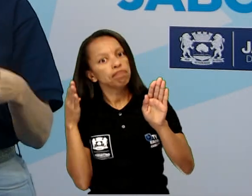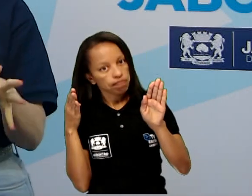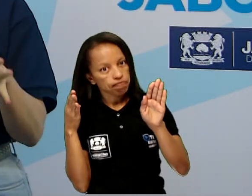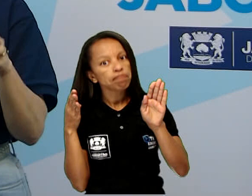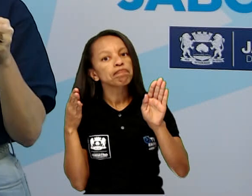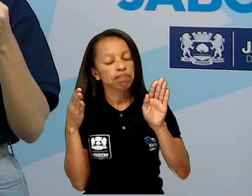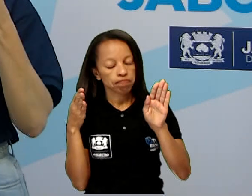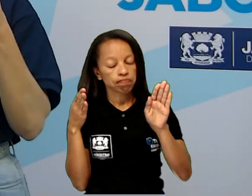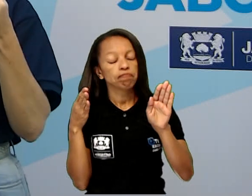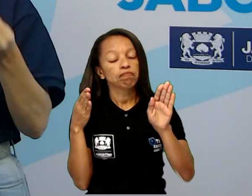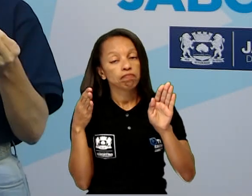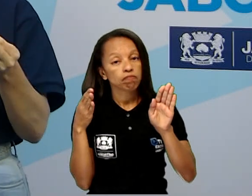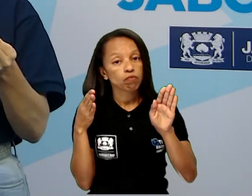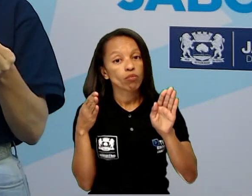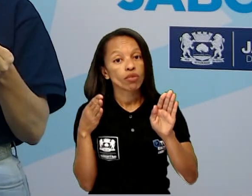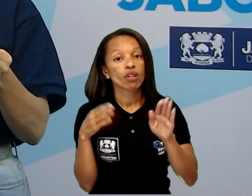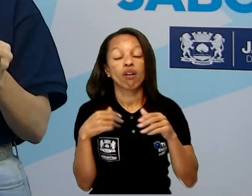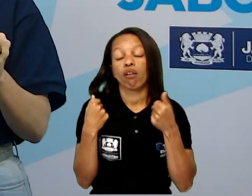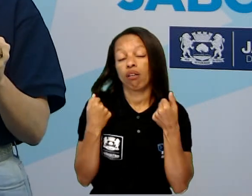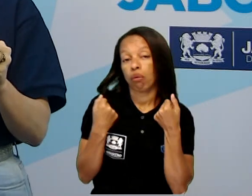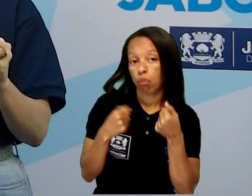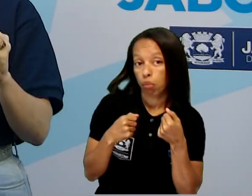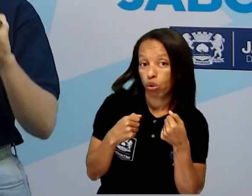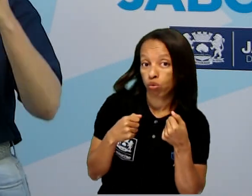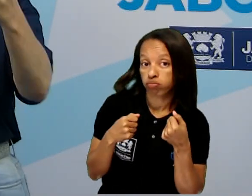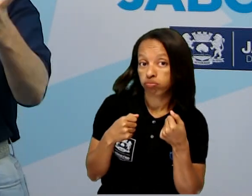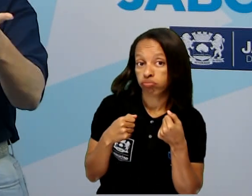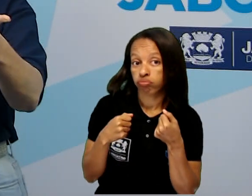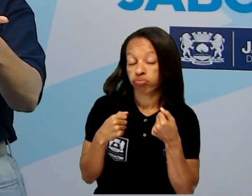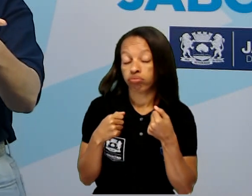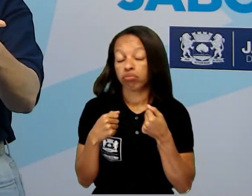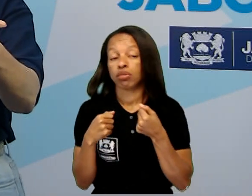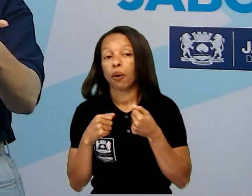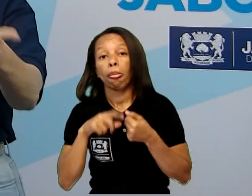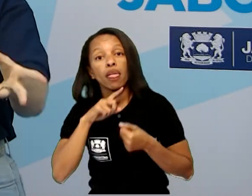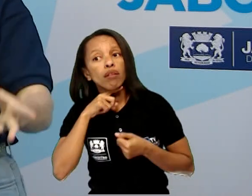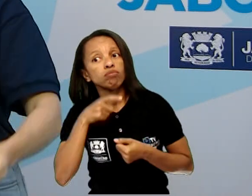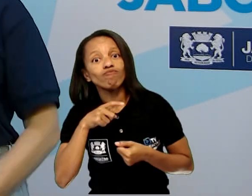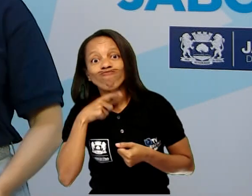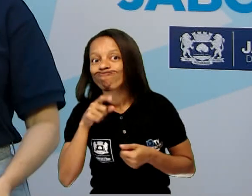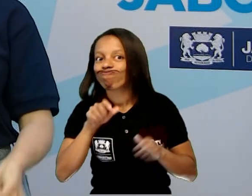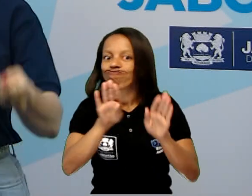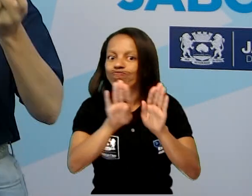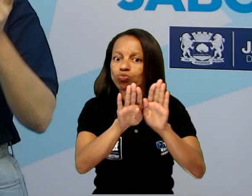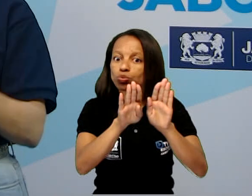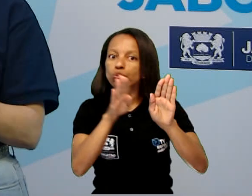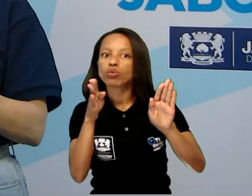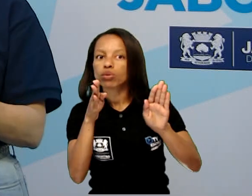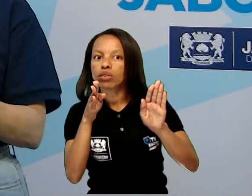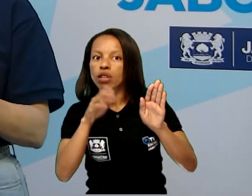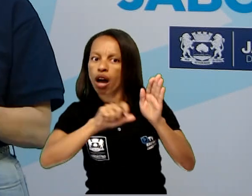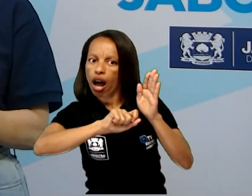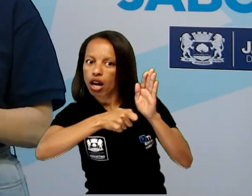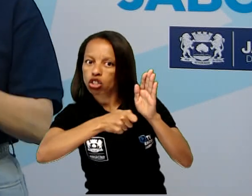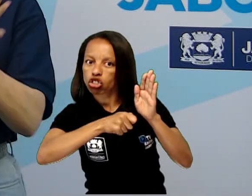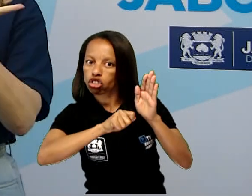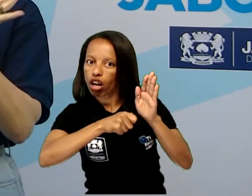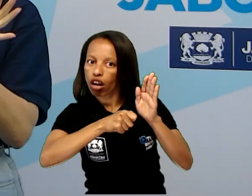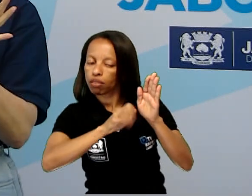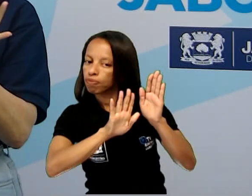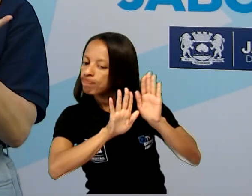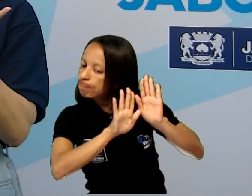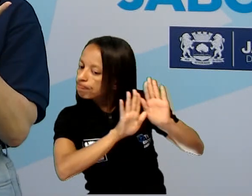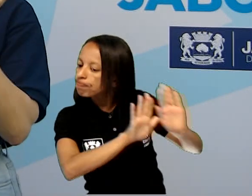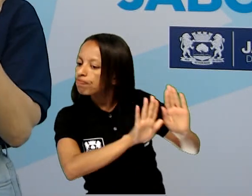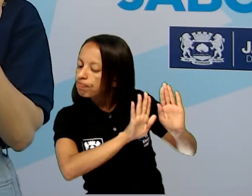dali pode te impossibilitar não conseguir abrir a porta do banheiro. Então, não mexe na chave, tá? Se a chave